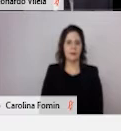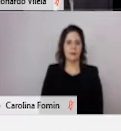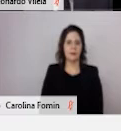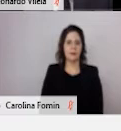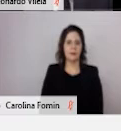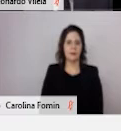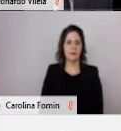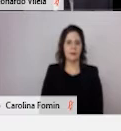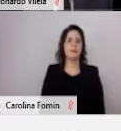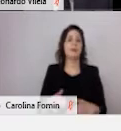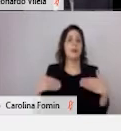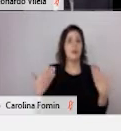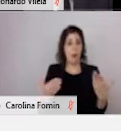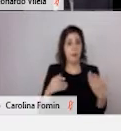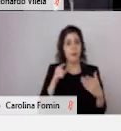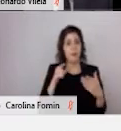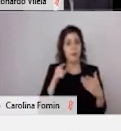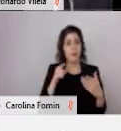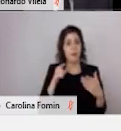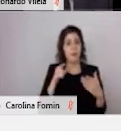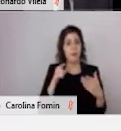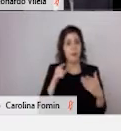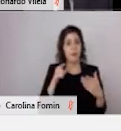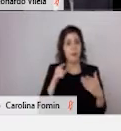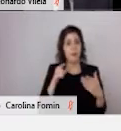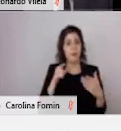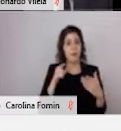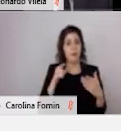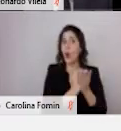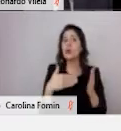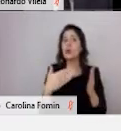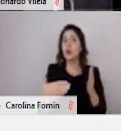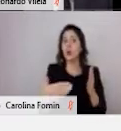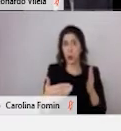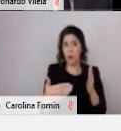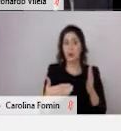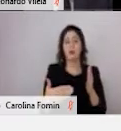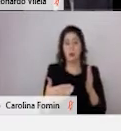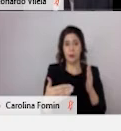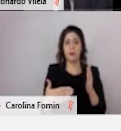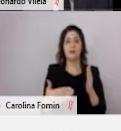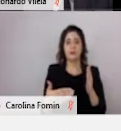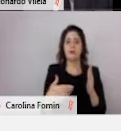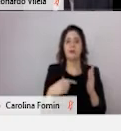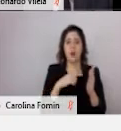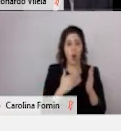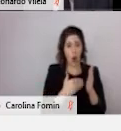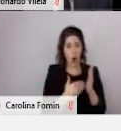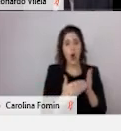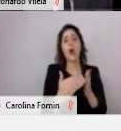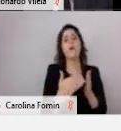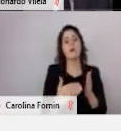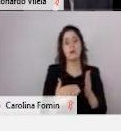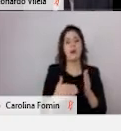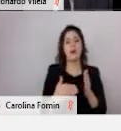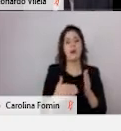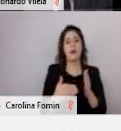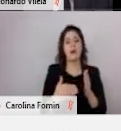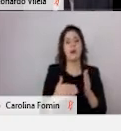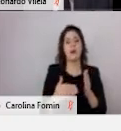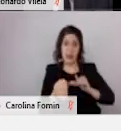Bom, esse projeto teve início depois das outras iniciativas, teve início em setembro de 2019,